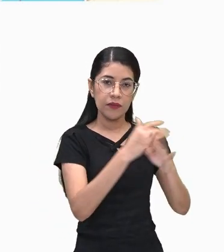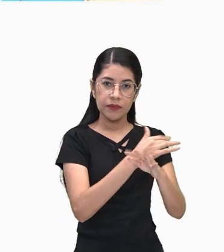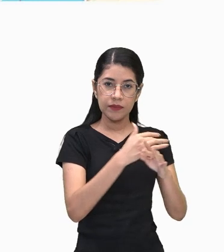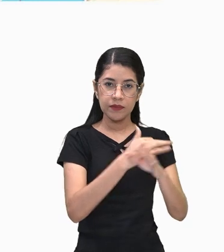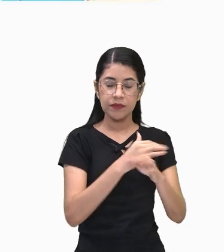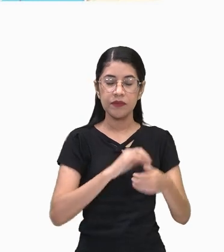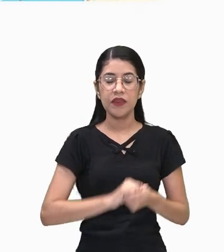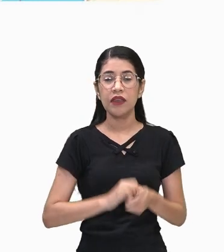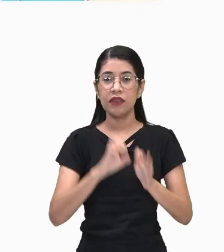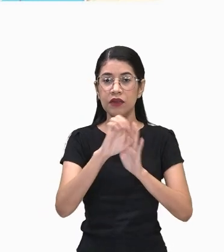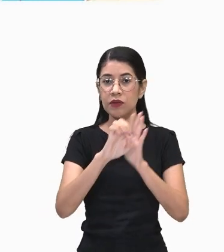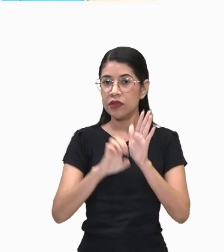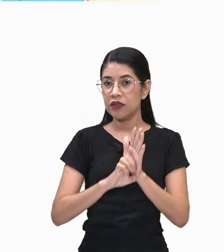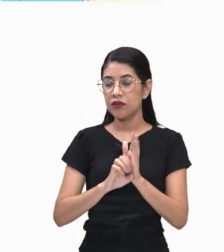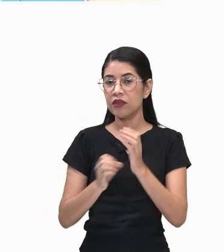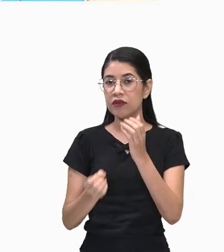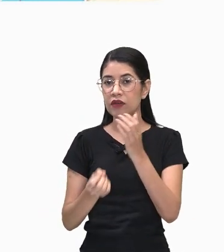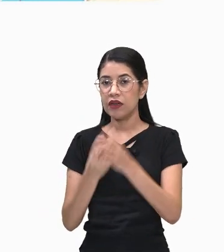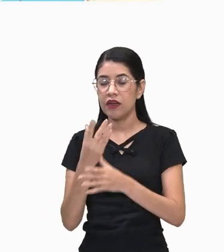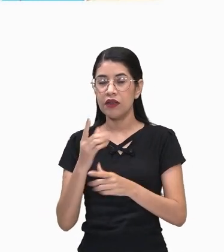foi desenvolvido aí